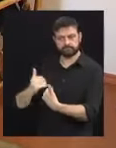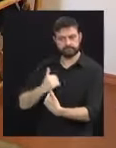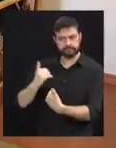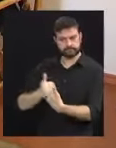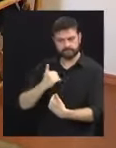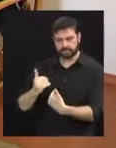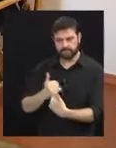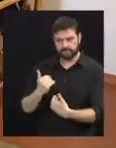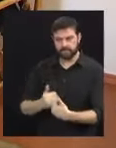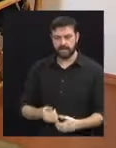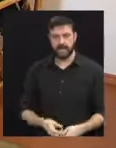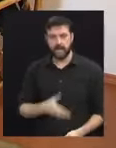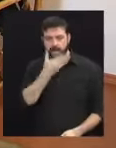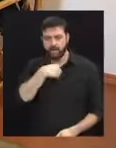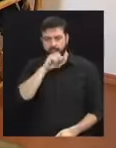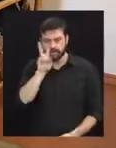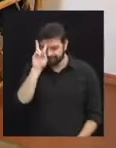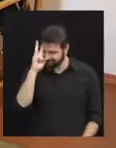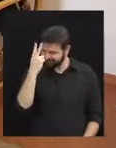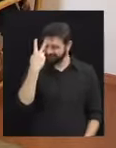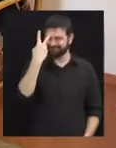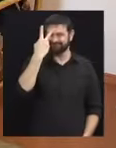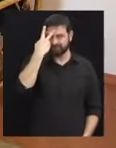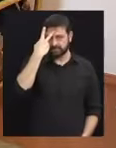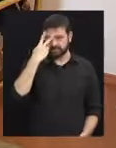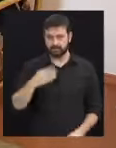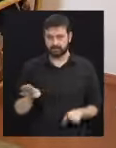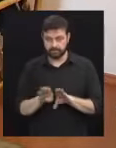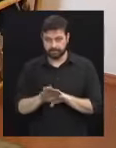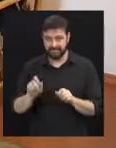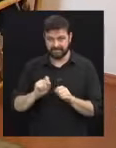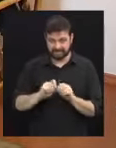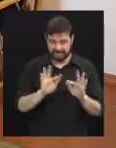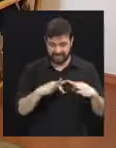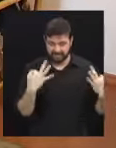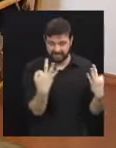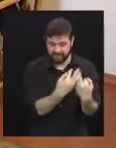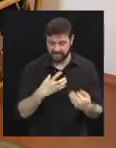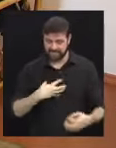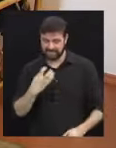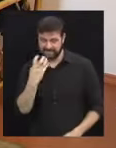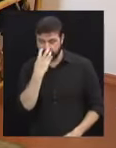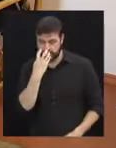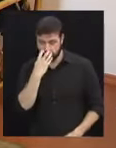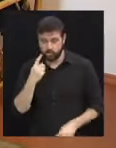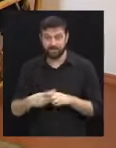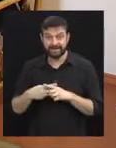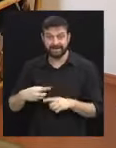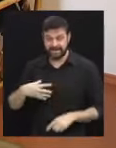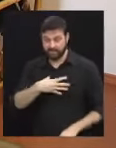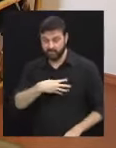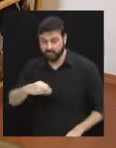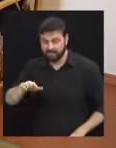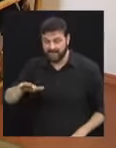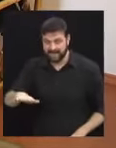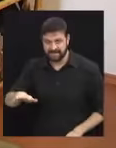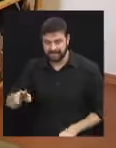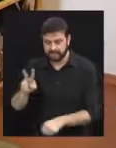por aquilo, você vai começar a mudar o seu pensamento, né? Inserir um animal em uma família que a criança começa a